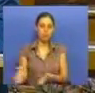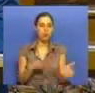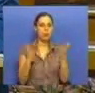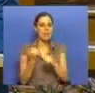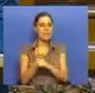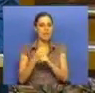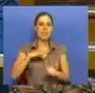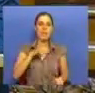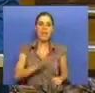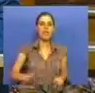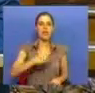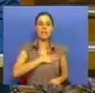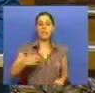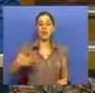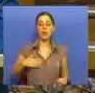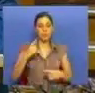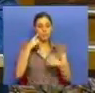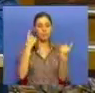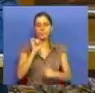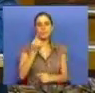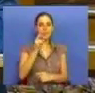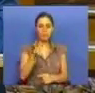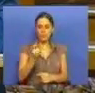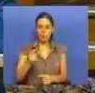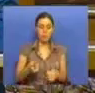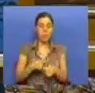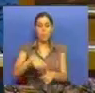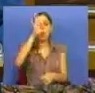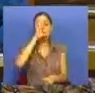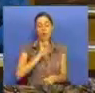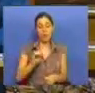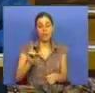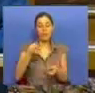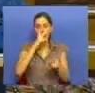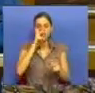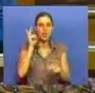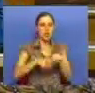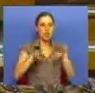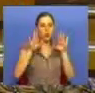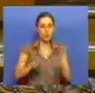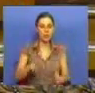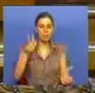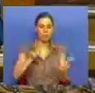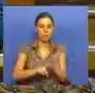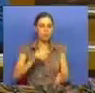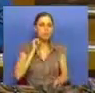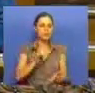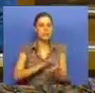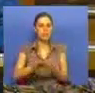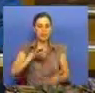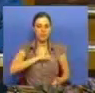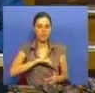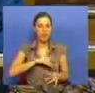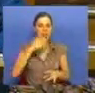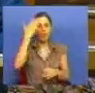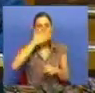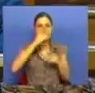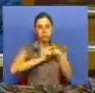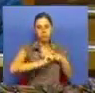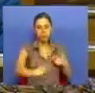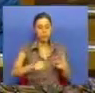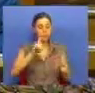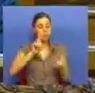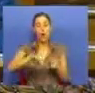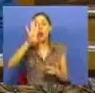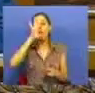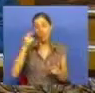do Serviço Nacional de Saúde. Enuncio-as muito rapidamente. O Governo devia suspender a concessão de licenças sem vencimento de longa duração. O